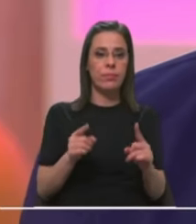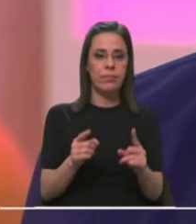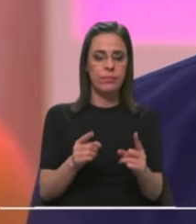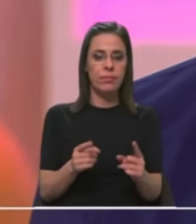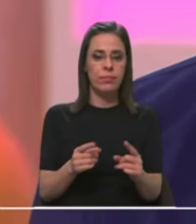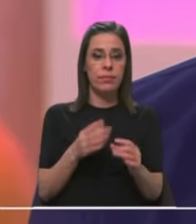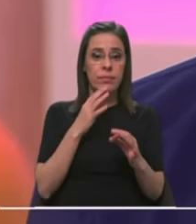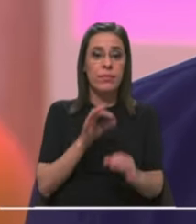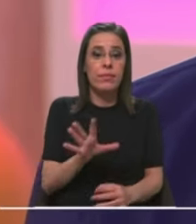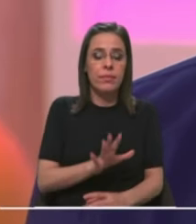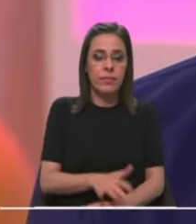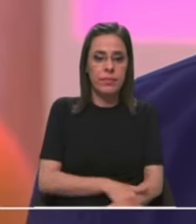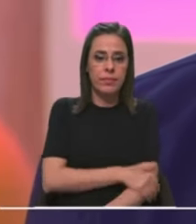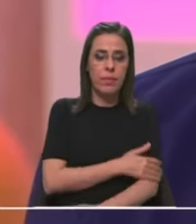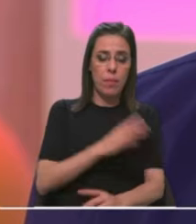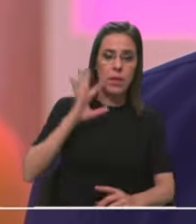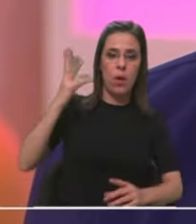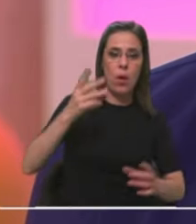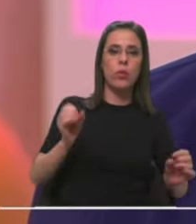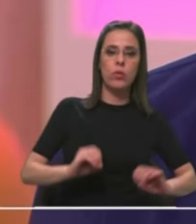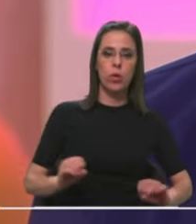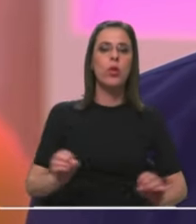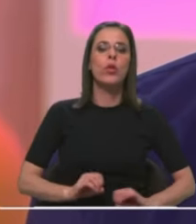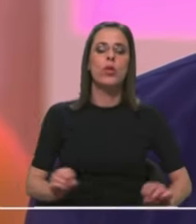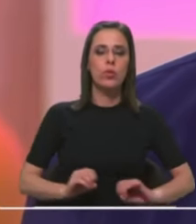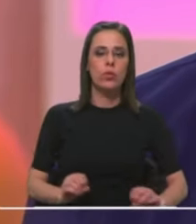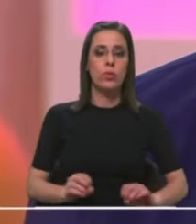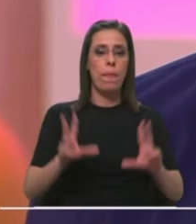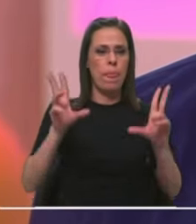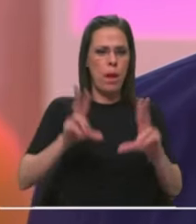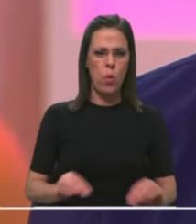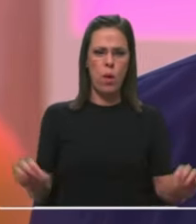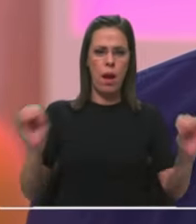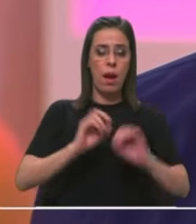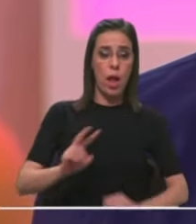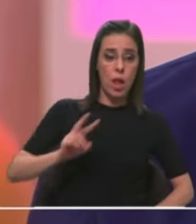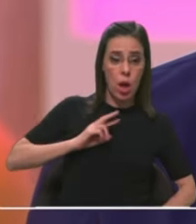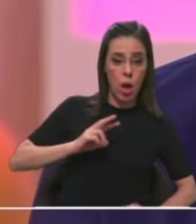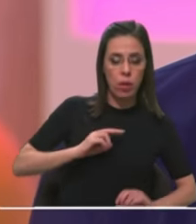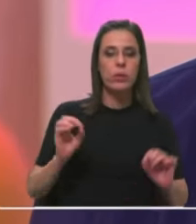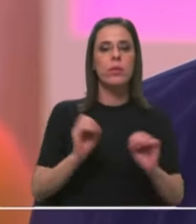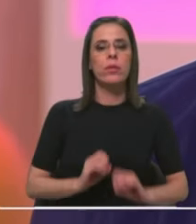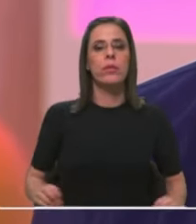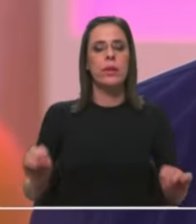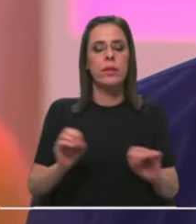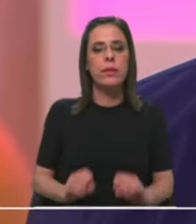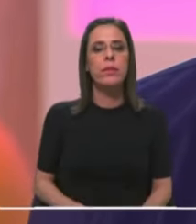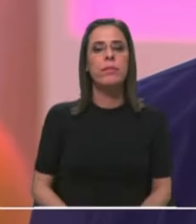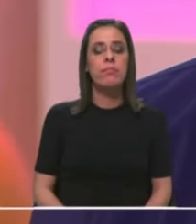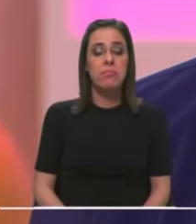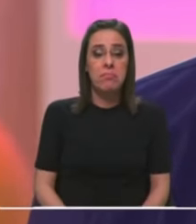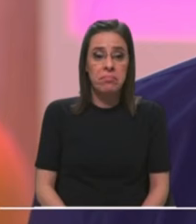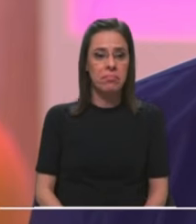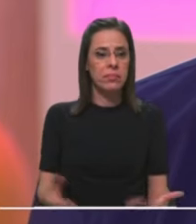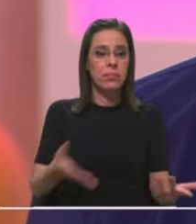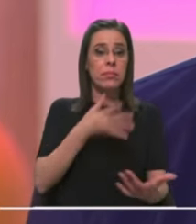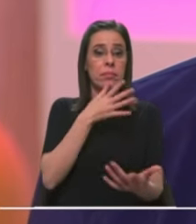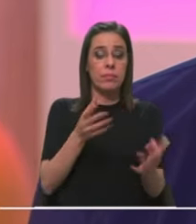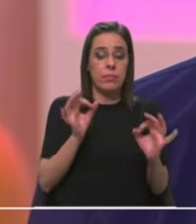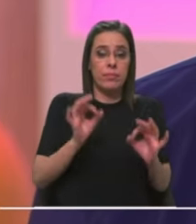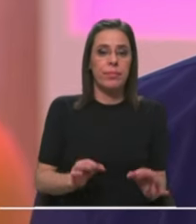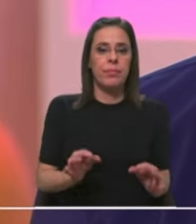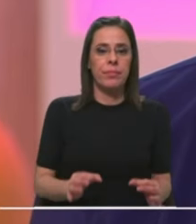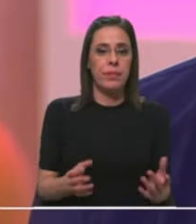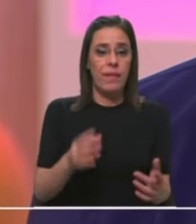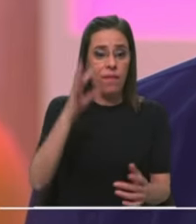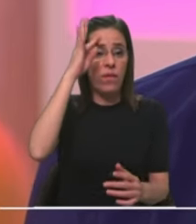que eu estava a referir. De certa forma... Mas aconteceu ou não? Não aconteceu nada. Nunca houve nada nesse sentido. Portanto, foi uma narrativa que é